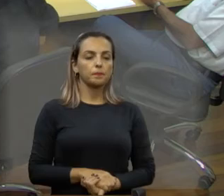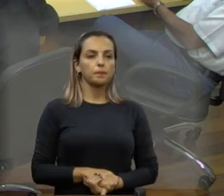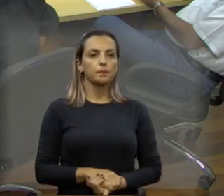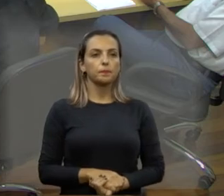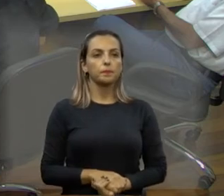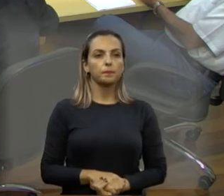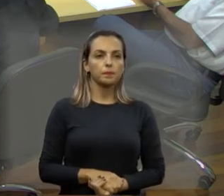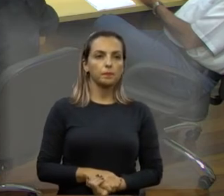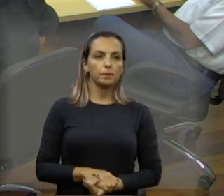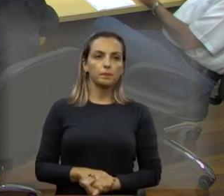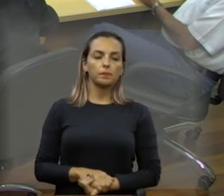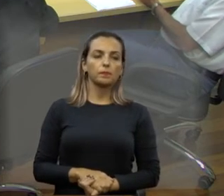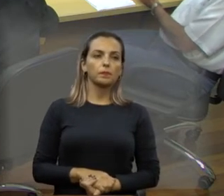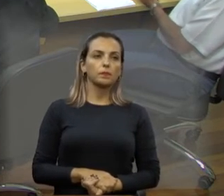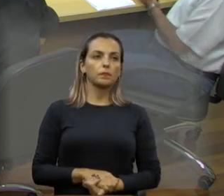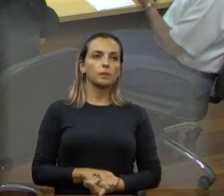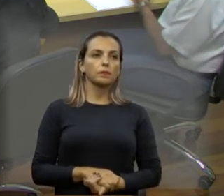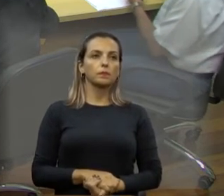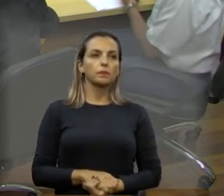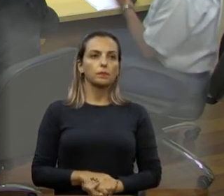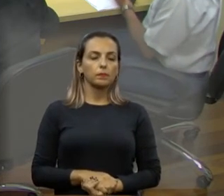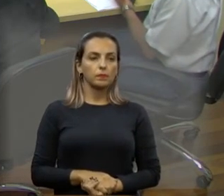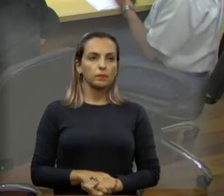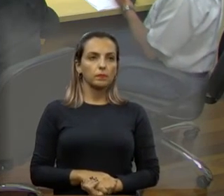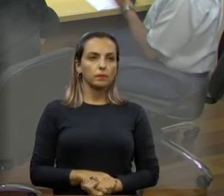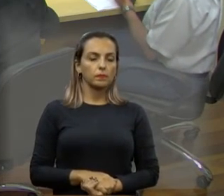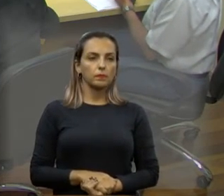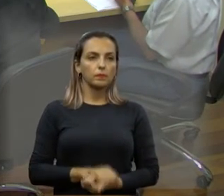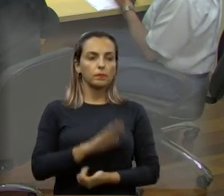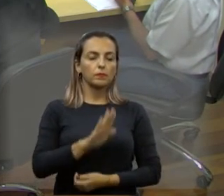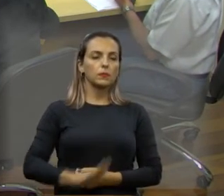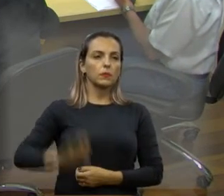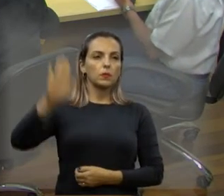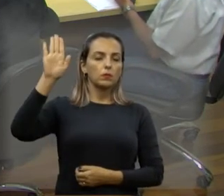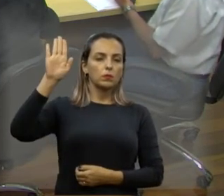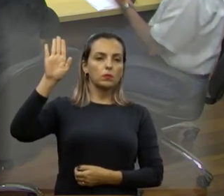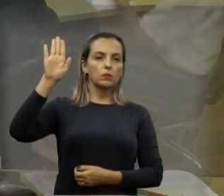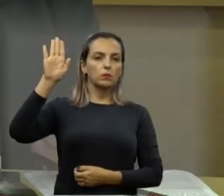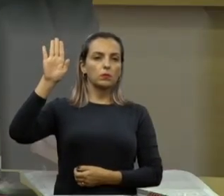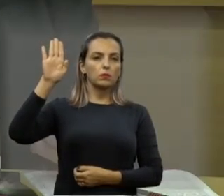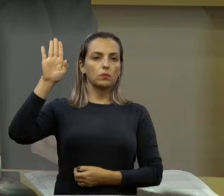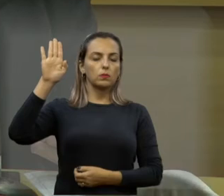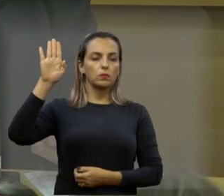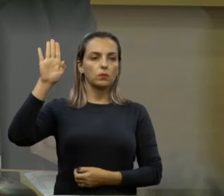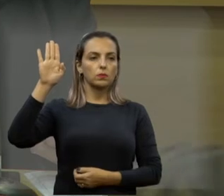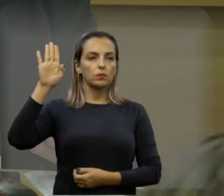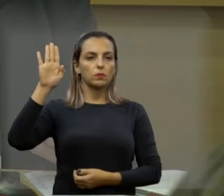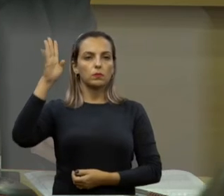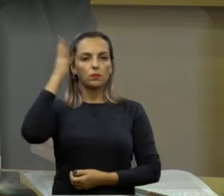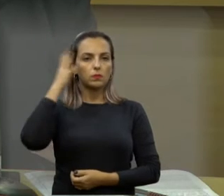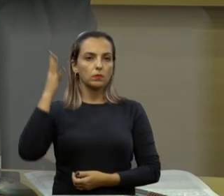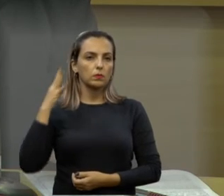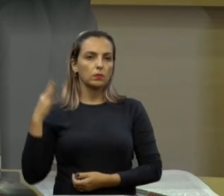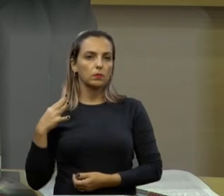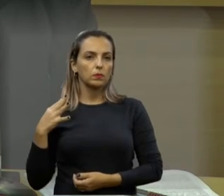e terminados jogadores questão de ordem vereadora Felipe Brunelli a